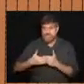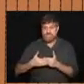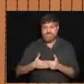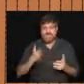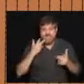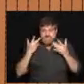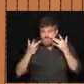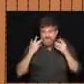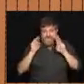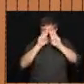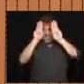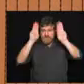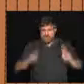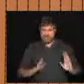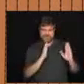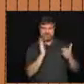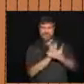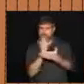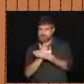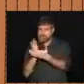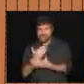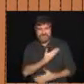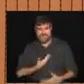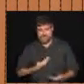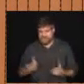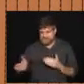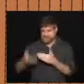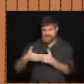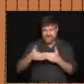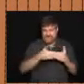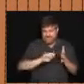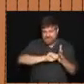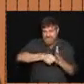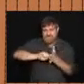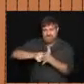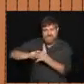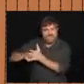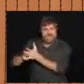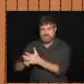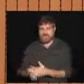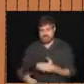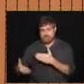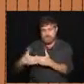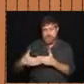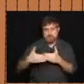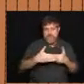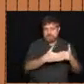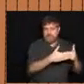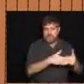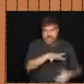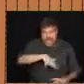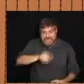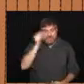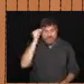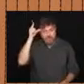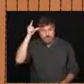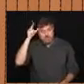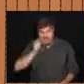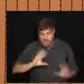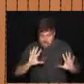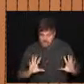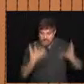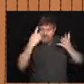teatros, museus, bibliotecas públicas, ou seja, tudo que é público na área cultural e